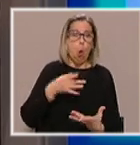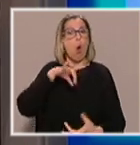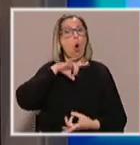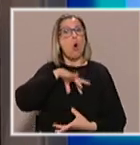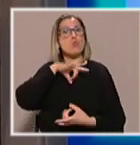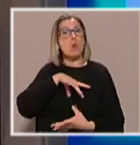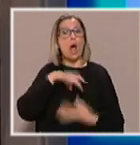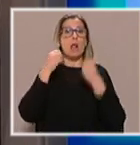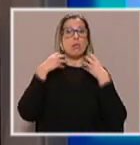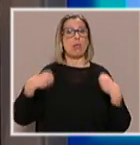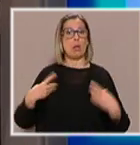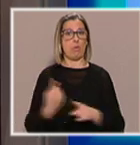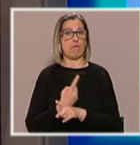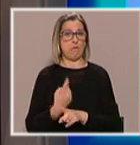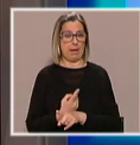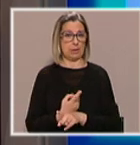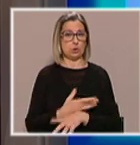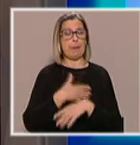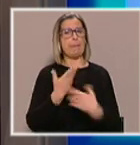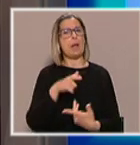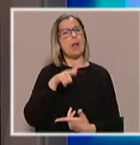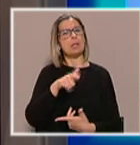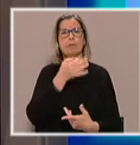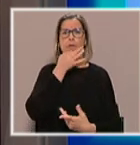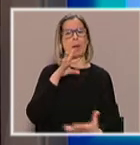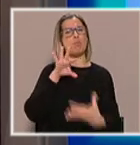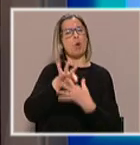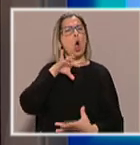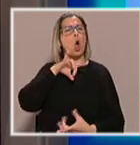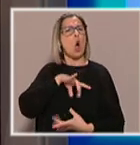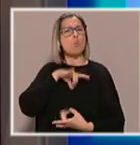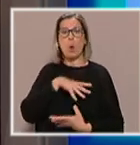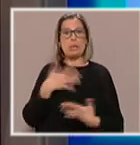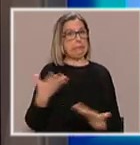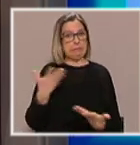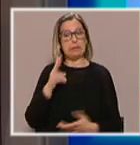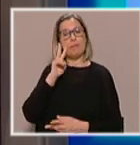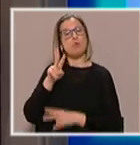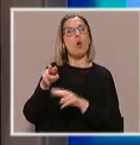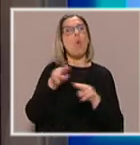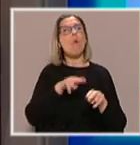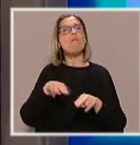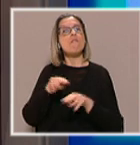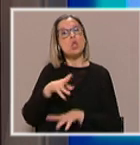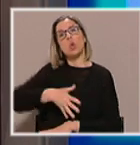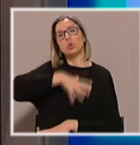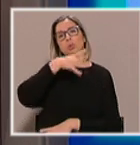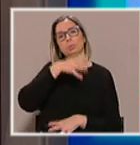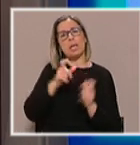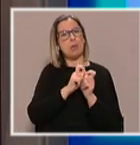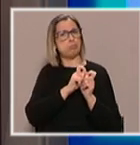percebermos um pouco deste mundo das hormonas, vamos visualizar um vídeo que traduz, para além da